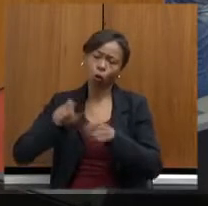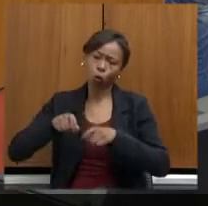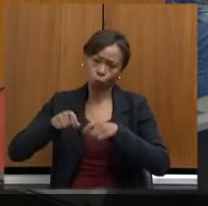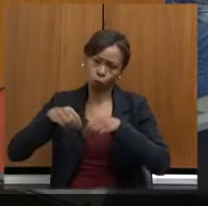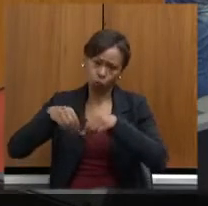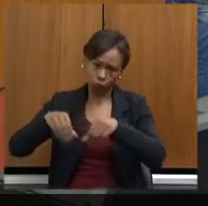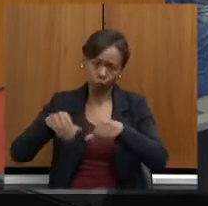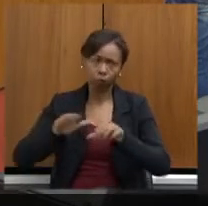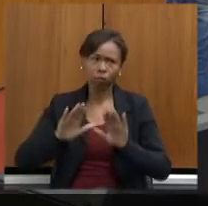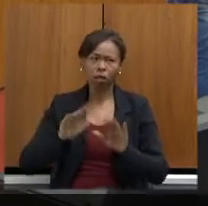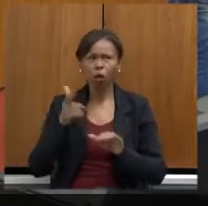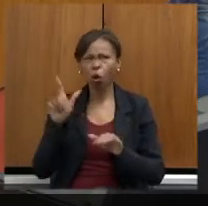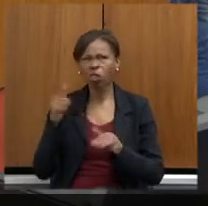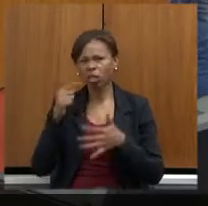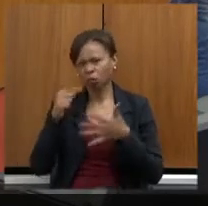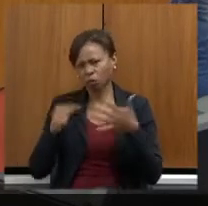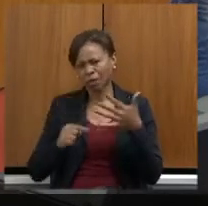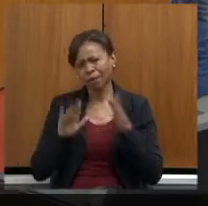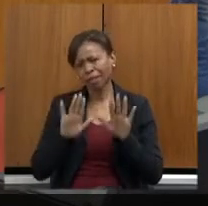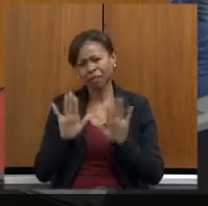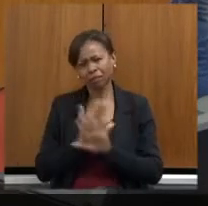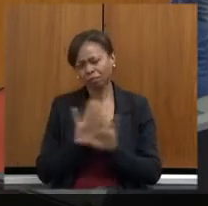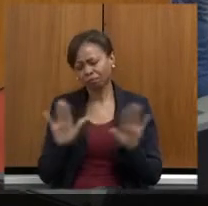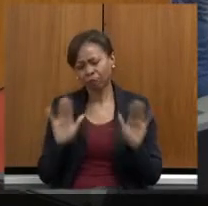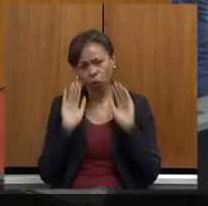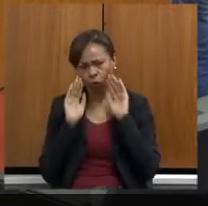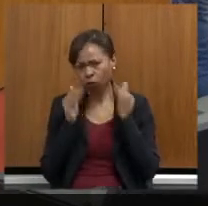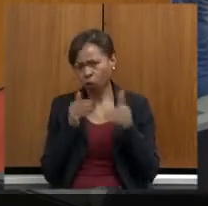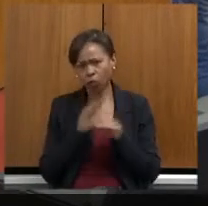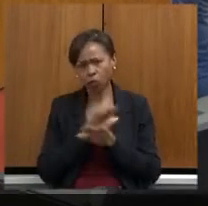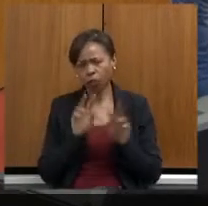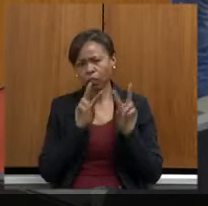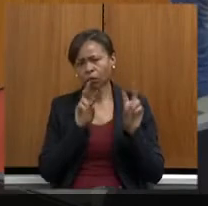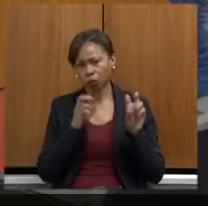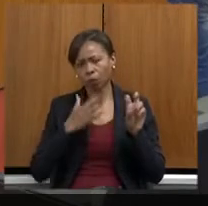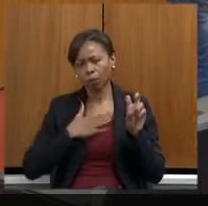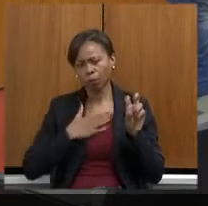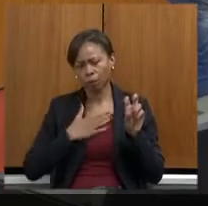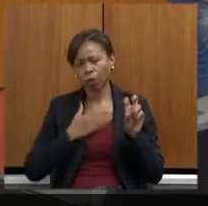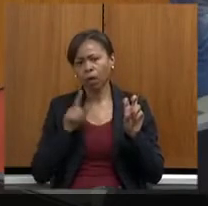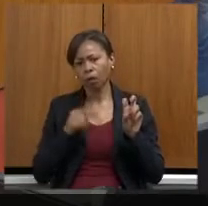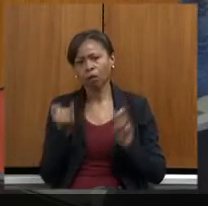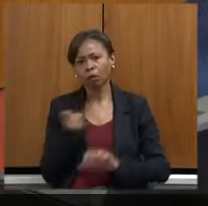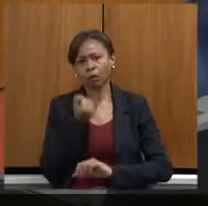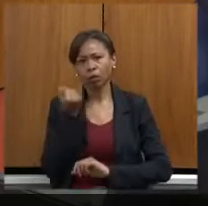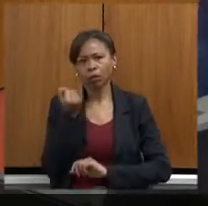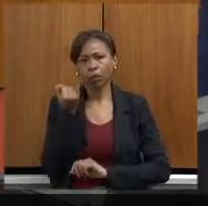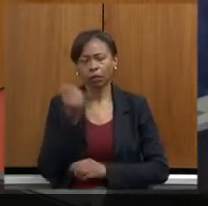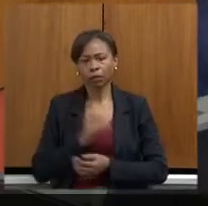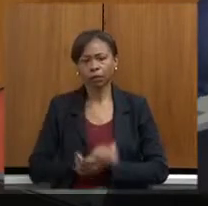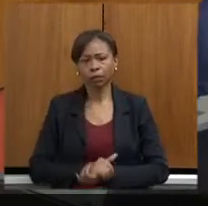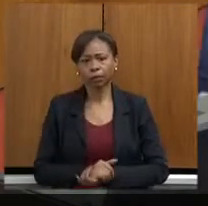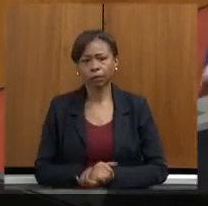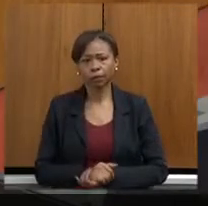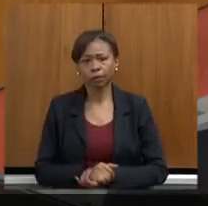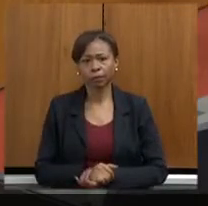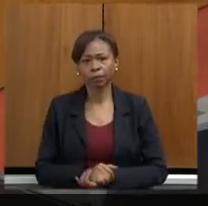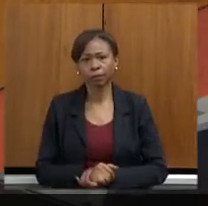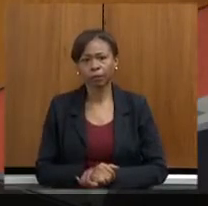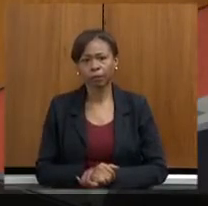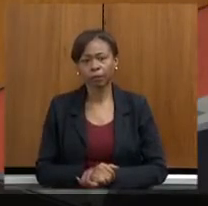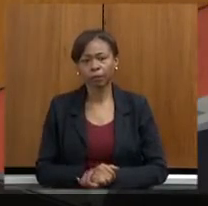ele grita mas eu vou me ater a esse tema que eu para mim é muito importante para nós e veículo